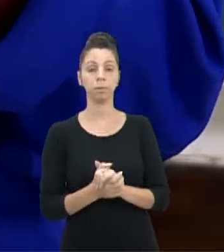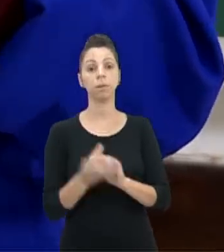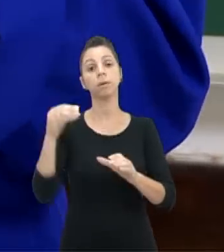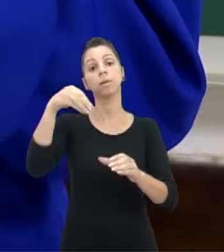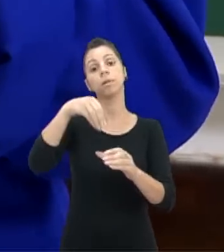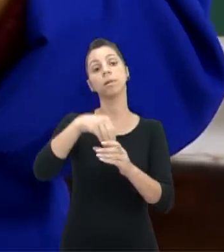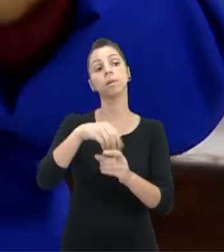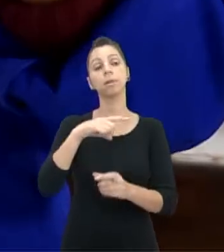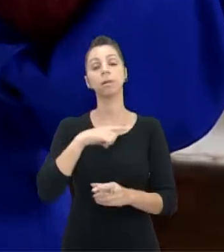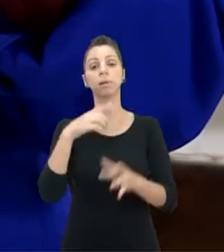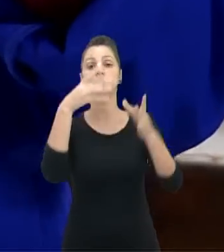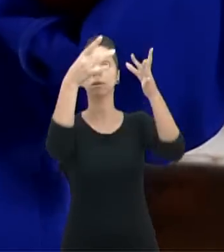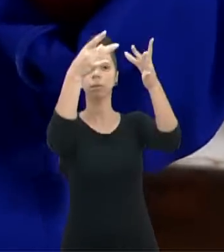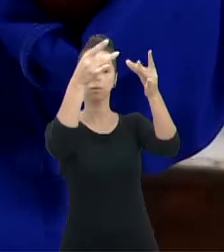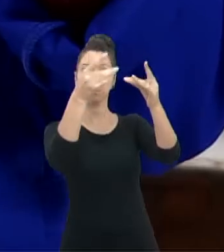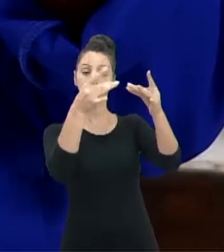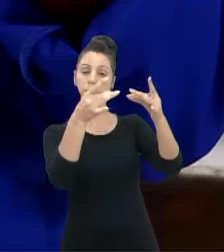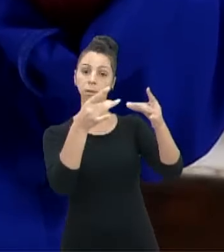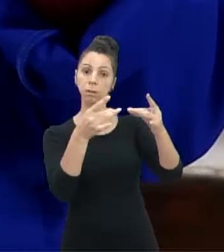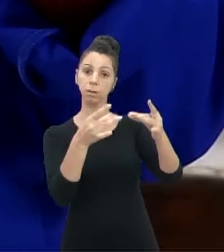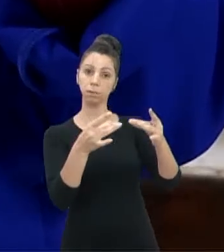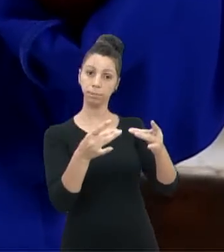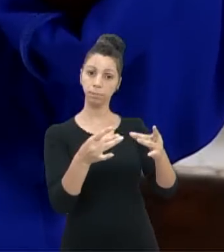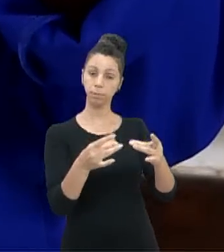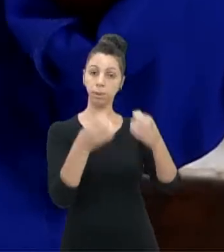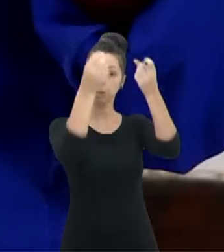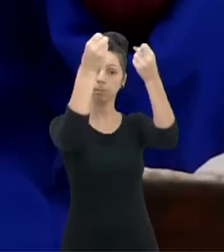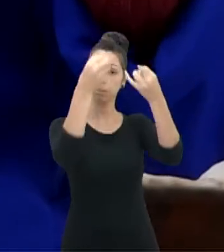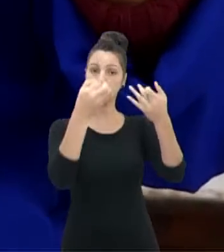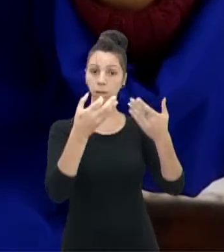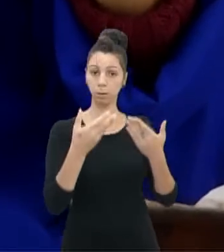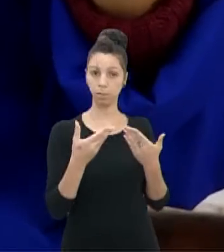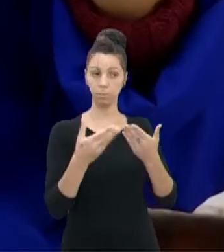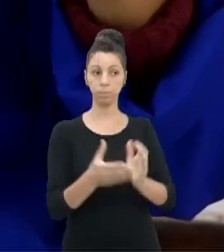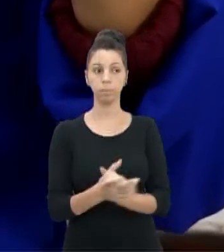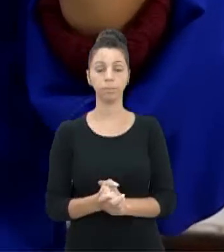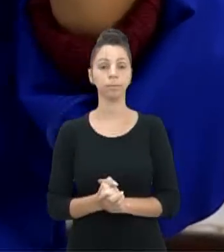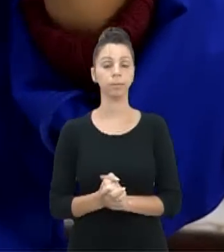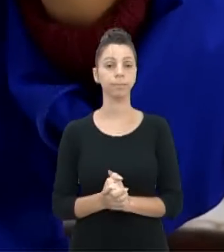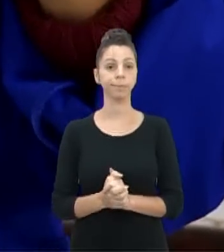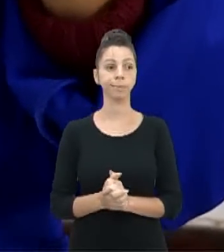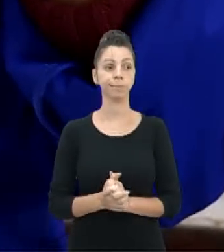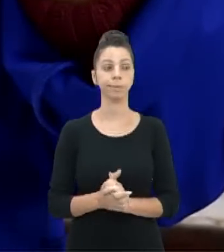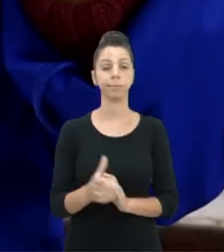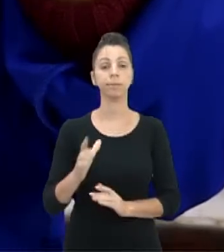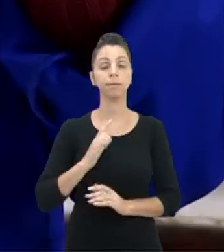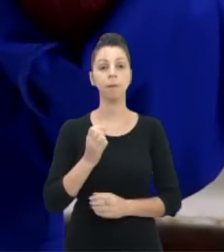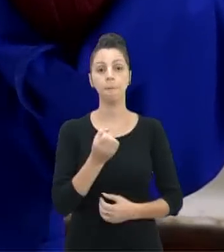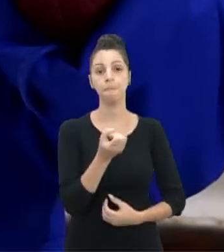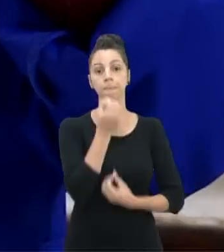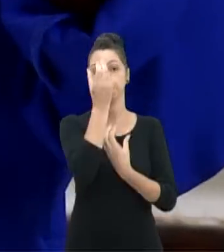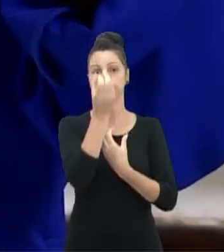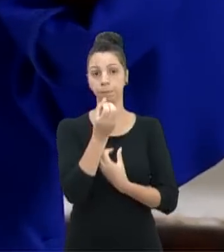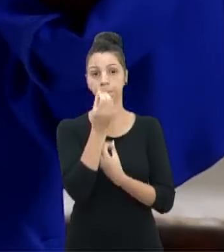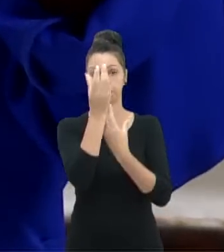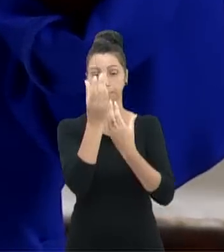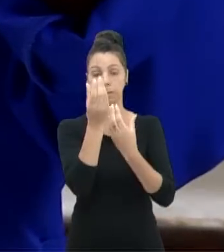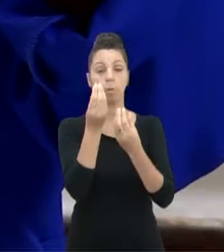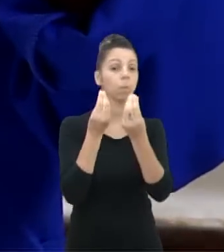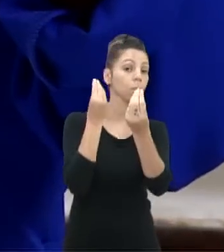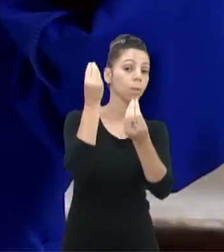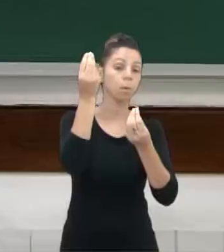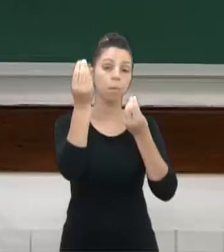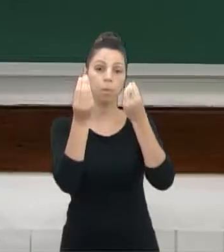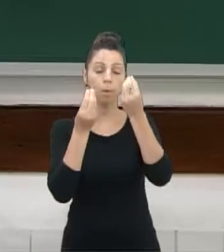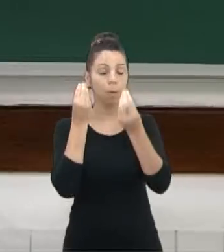dentro eu tenho detalhamento, explicações. Aqui nesse caso você tem toda uma informação sobre